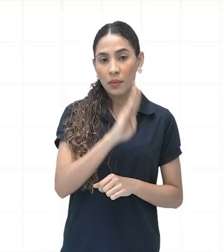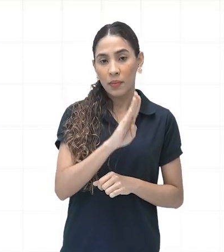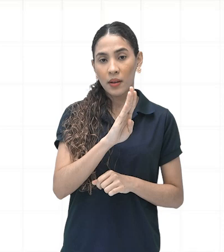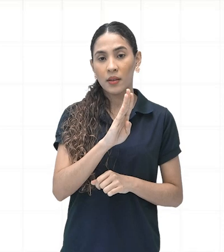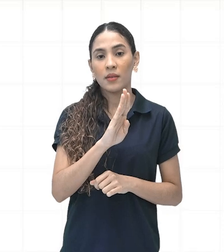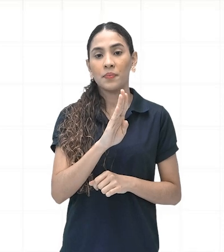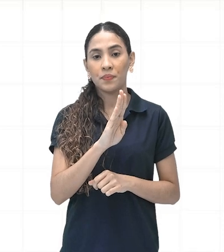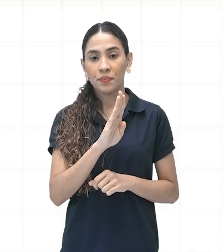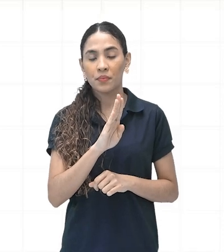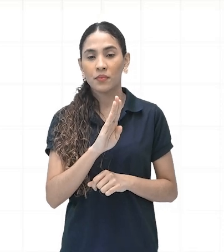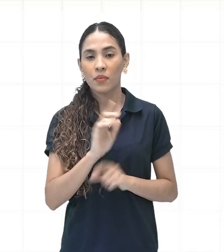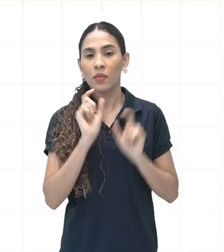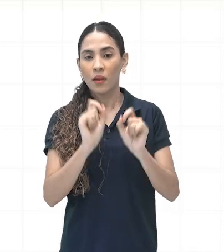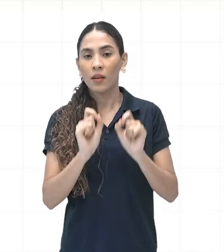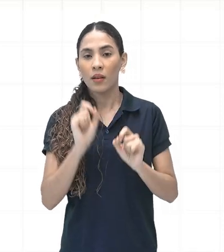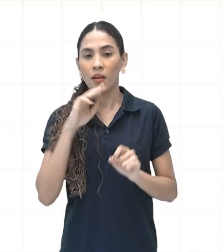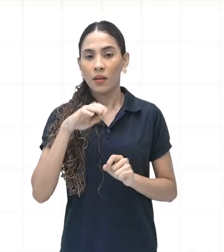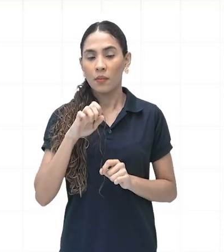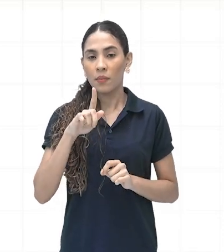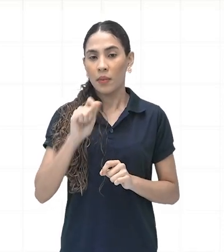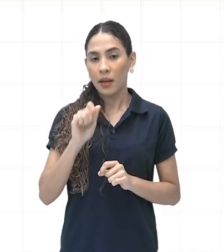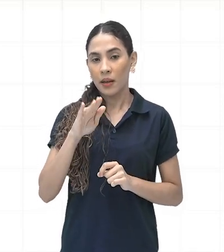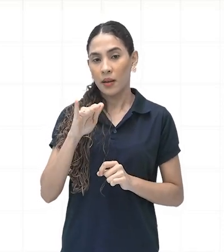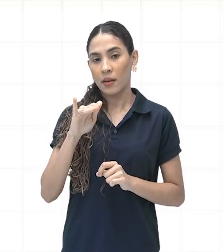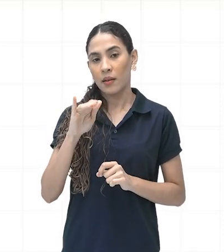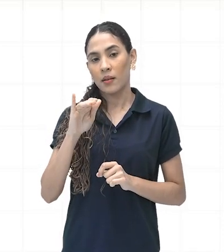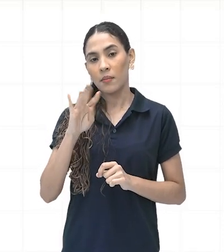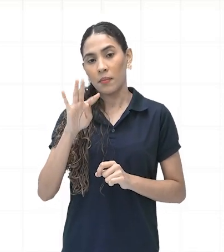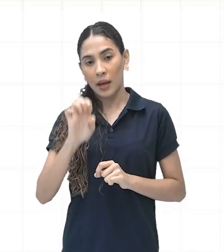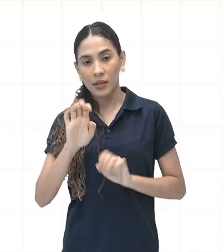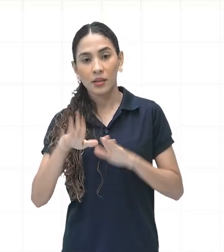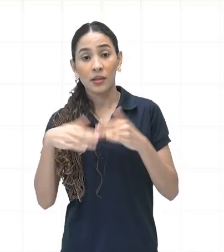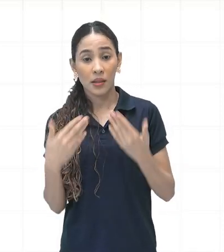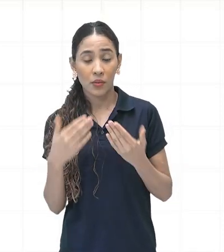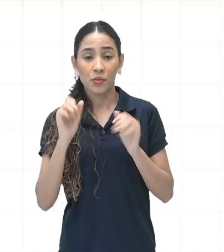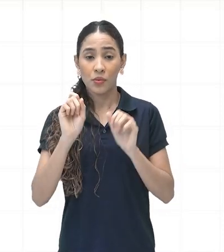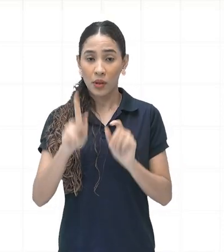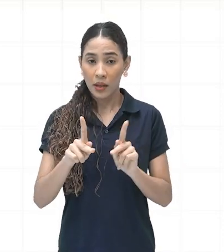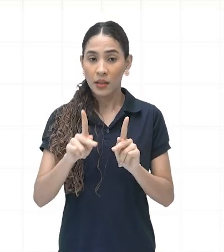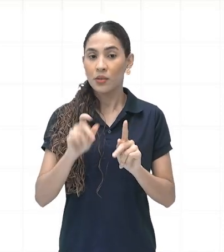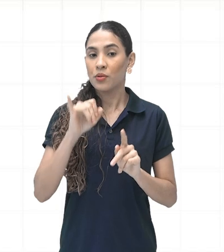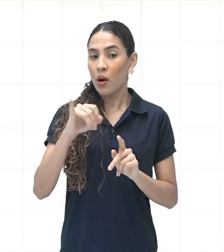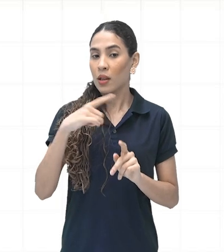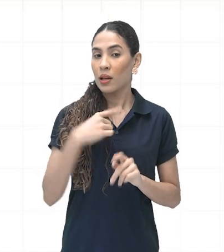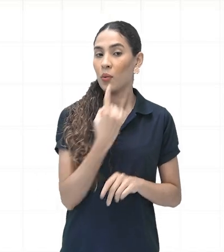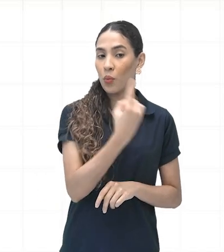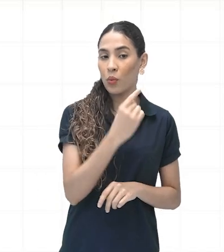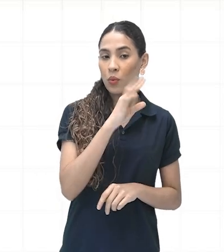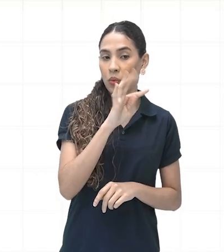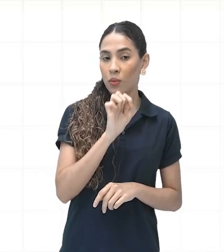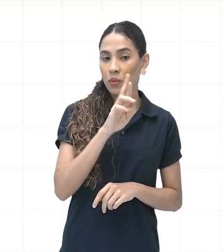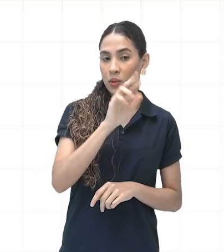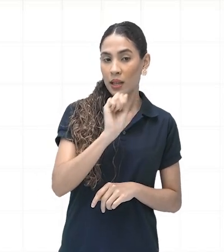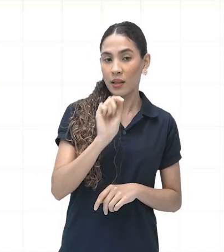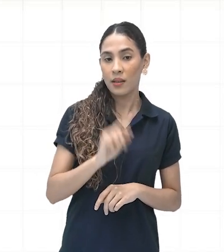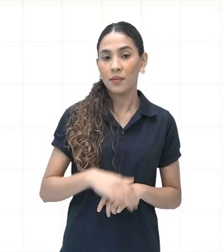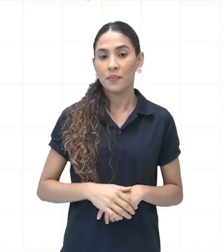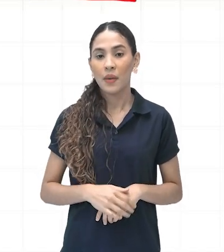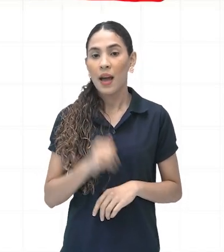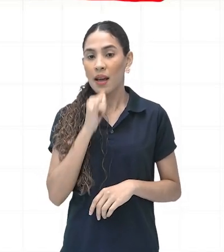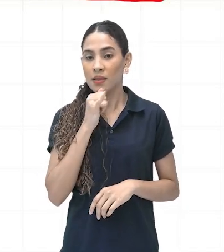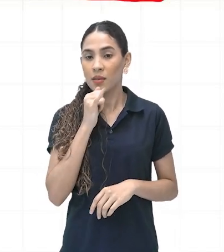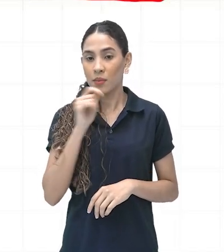terabyte em megabyte. Então, ok, né? Eu só tenho que transformar 1 terabyte, olha só. Eu